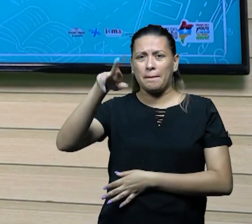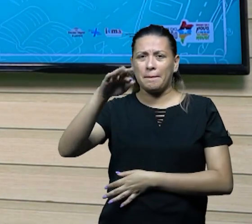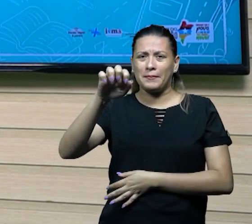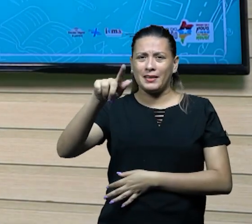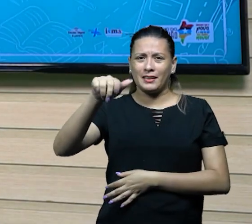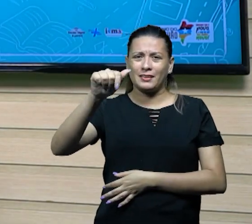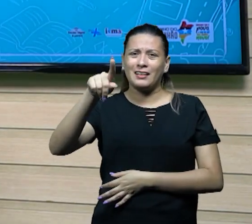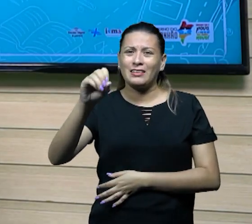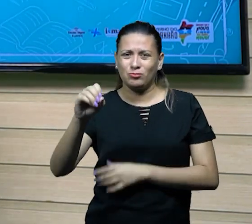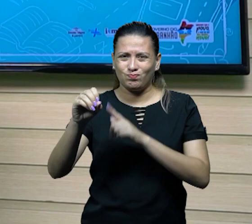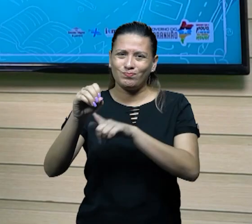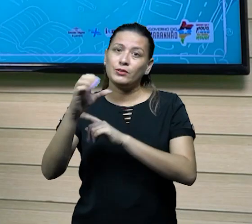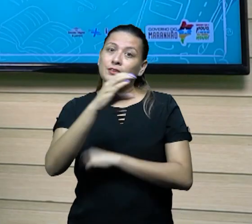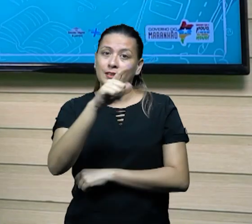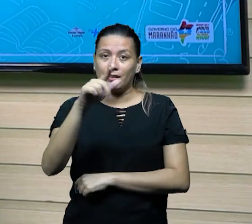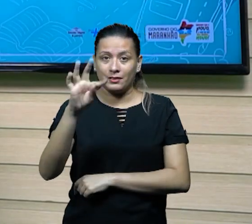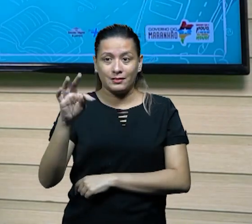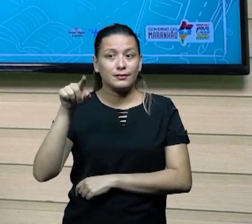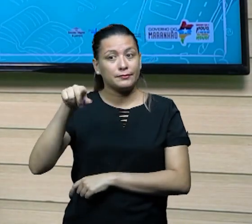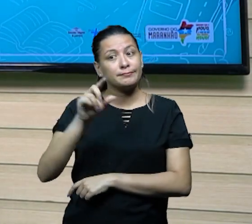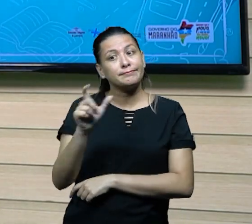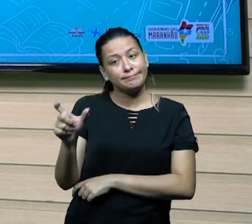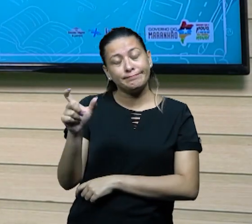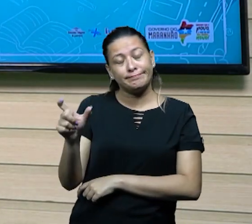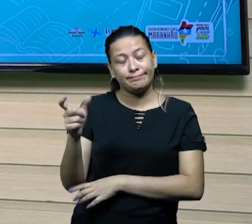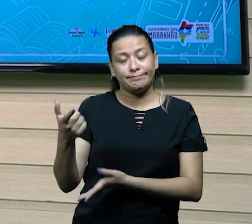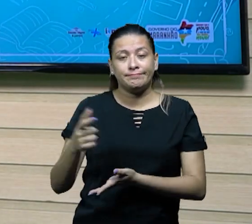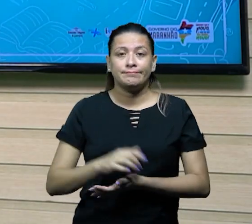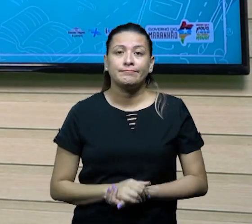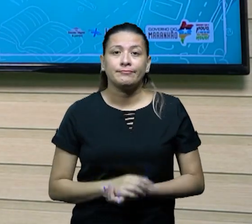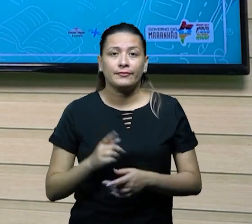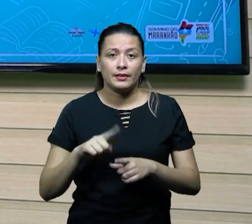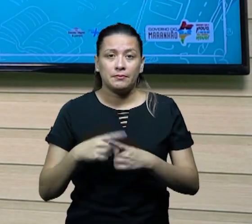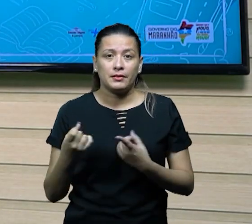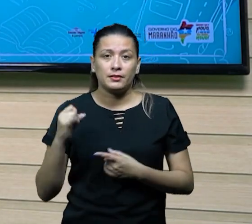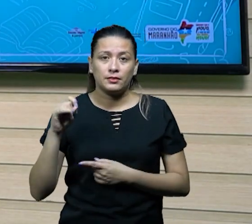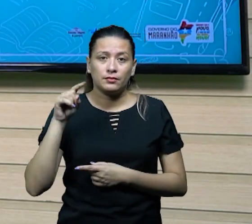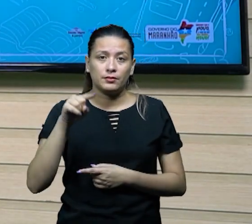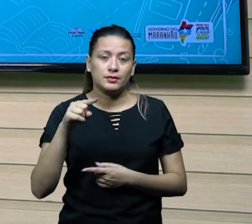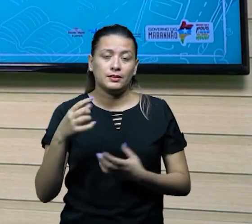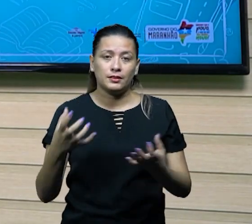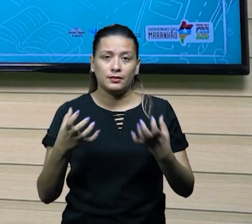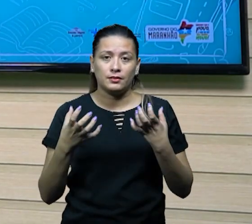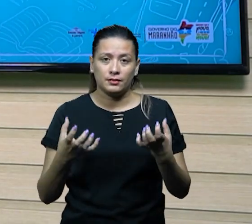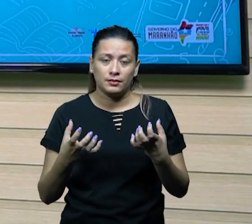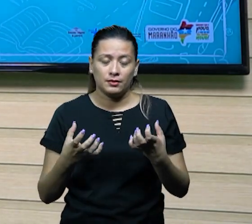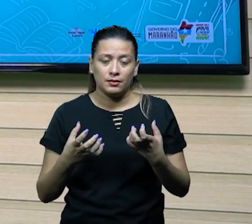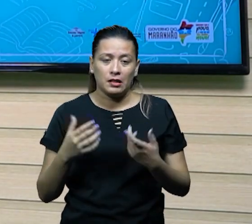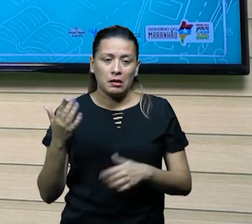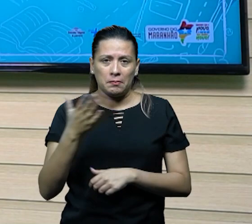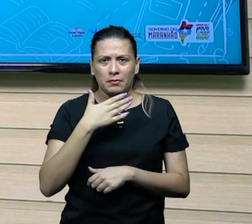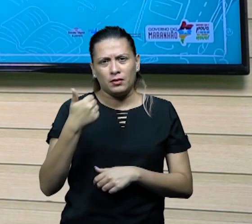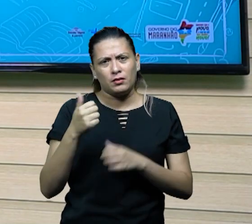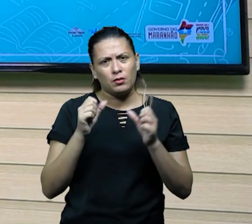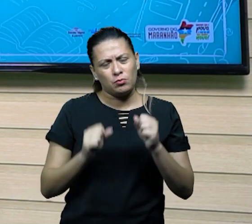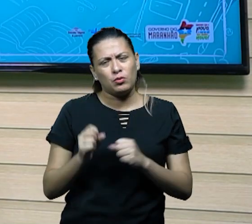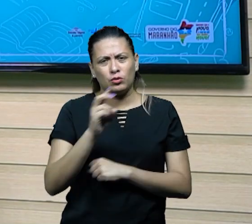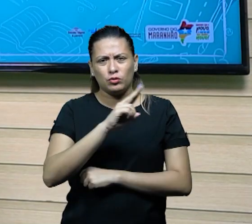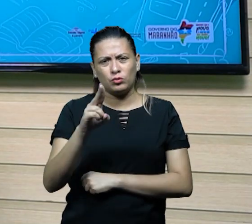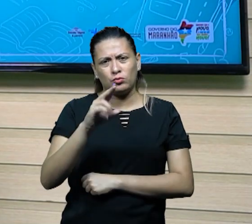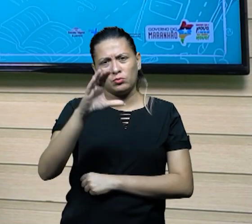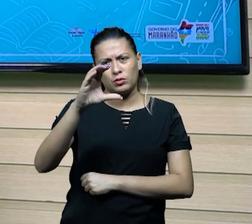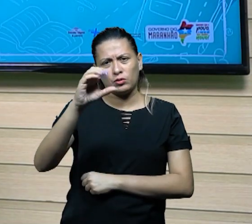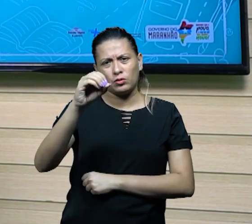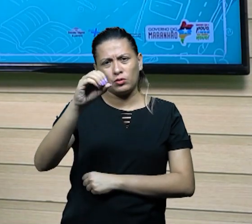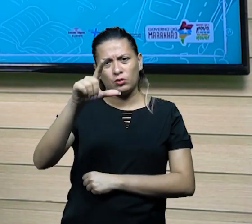O empregado eu uso porque é o termo que está na lei. Lá na CLT está lá, empregador e empregado. Mas se você quiser suavizar um